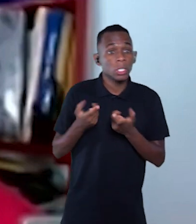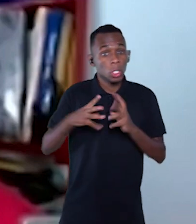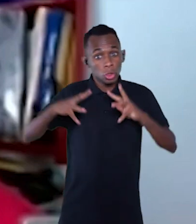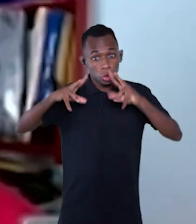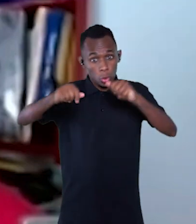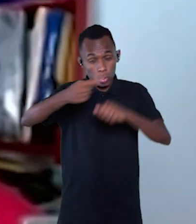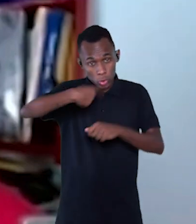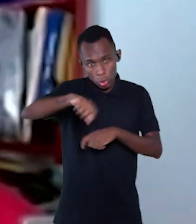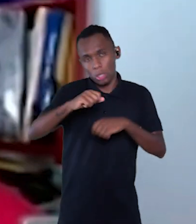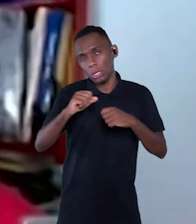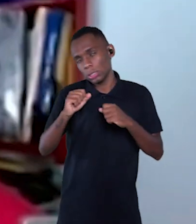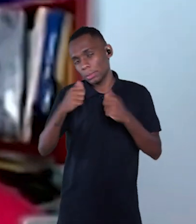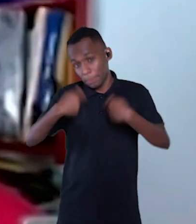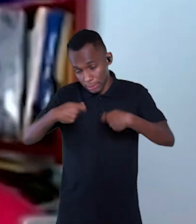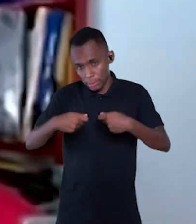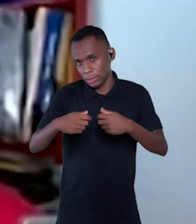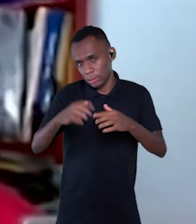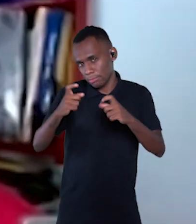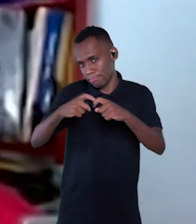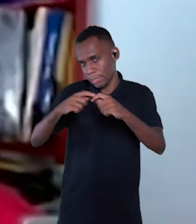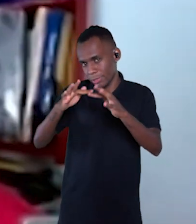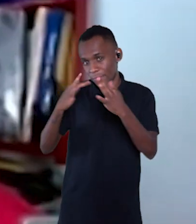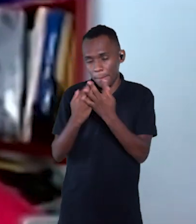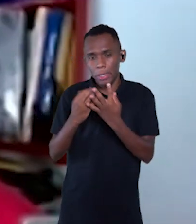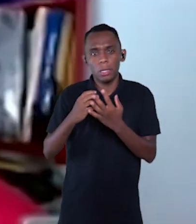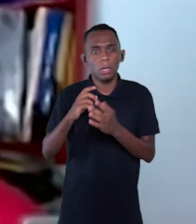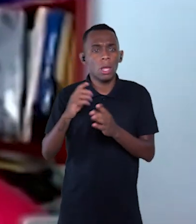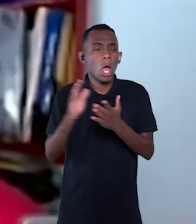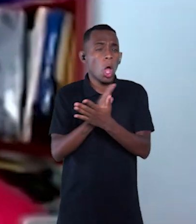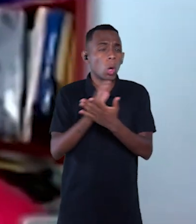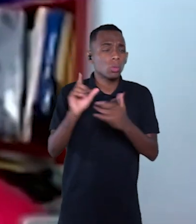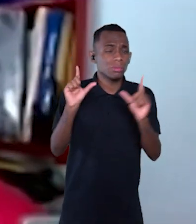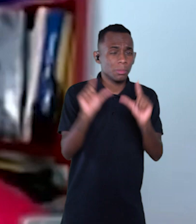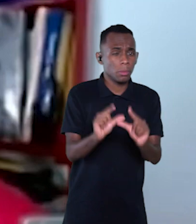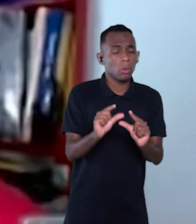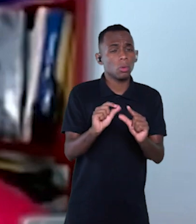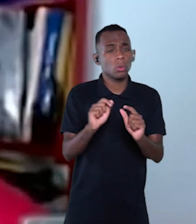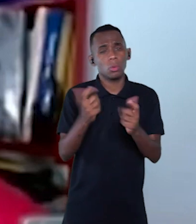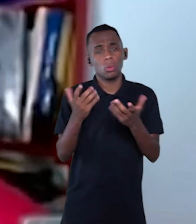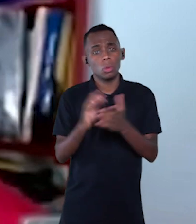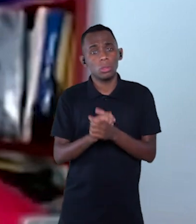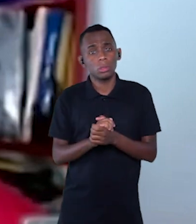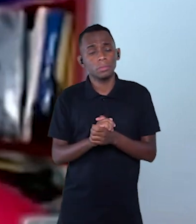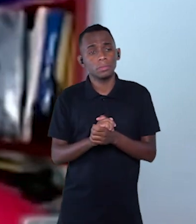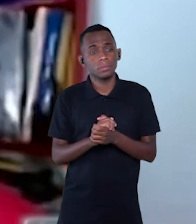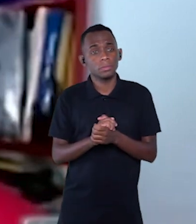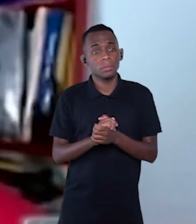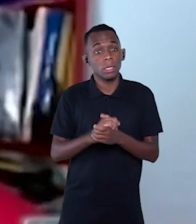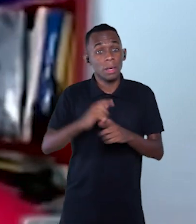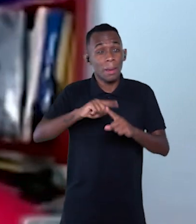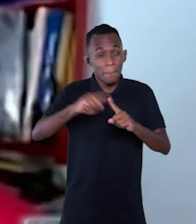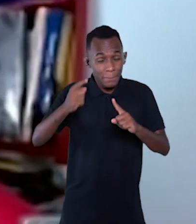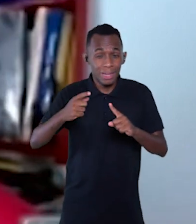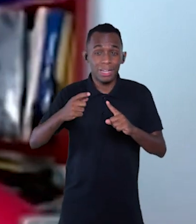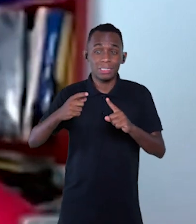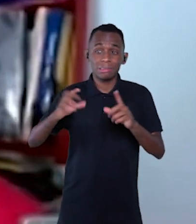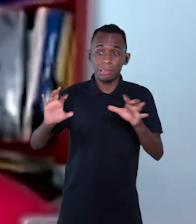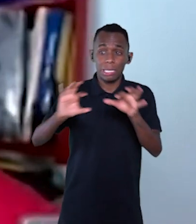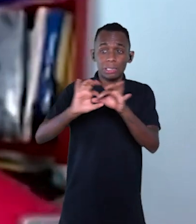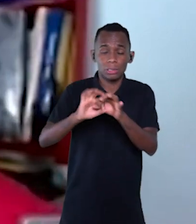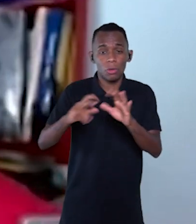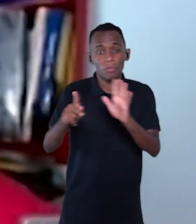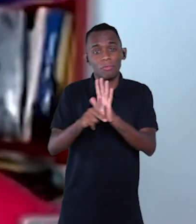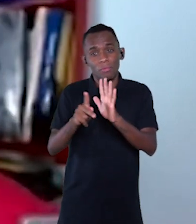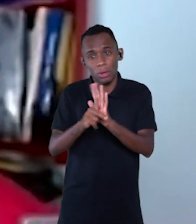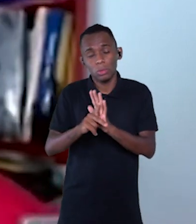falei, todos nós precisamos de um médico de família. Poucos de nós vamos precisar de especialistas focais. Mas como não tem uma intervenção do governo, não tem uma